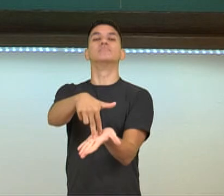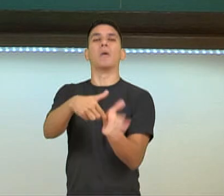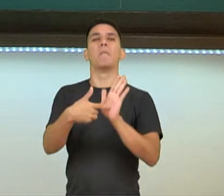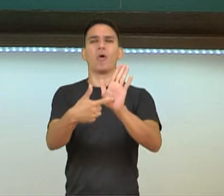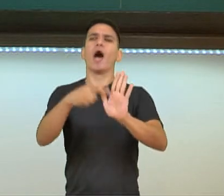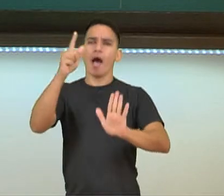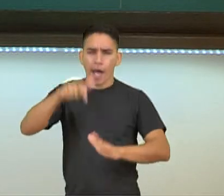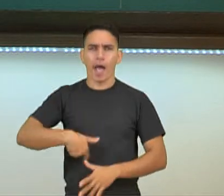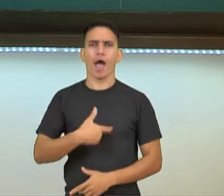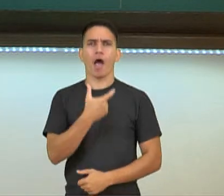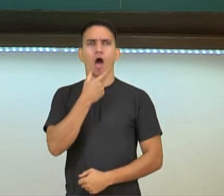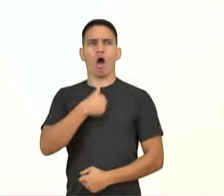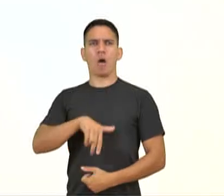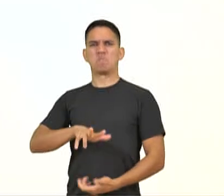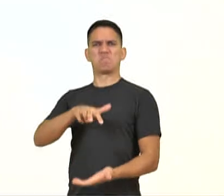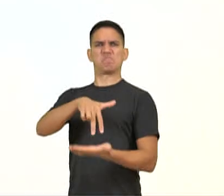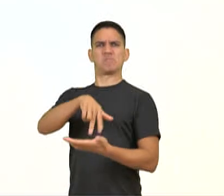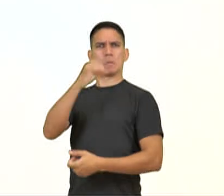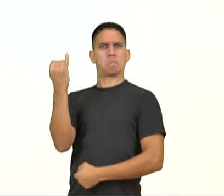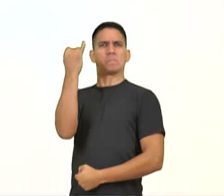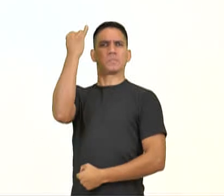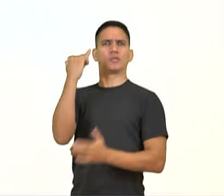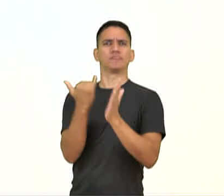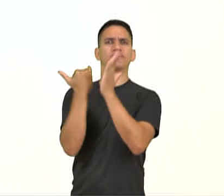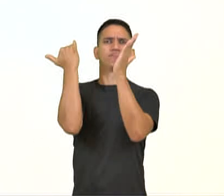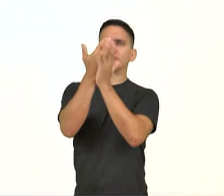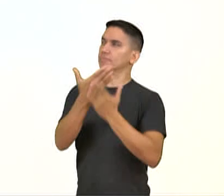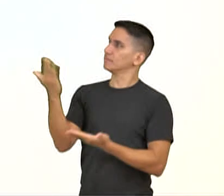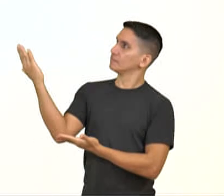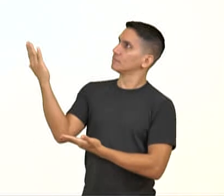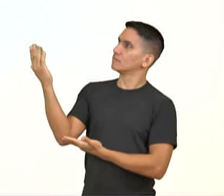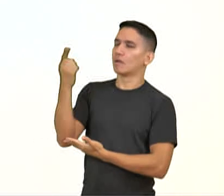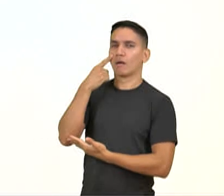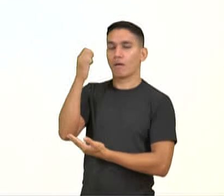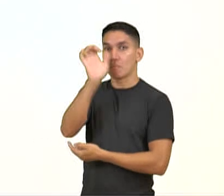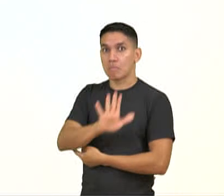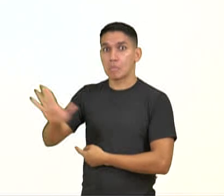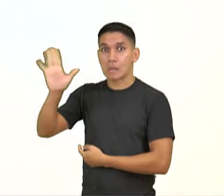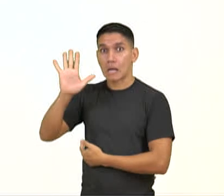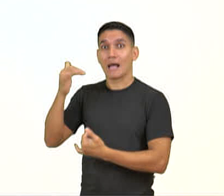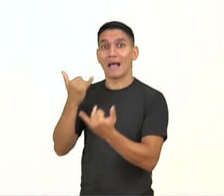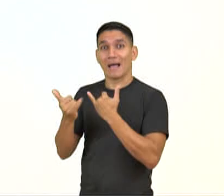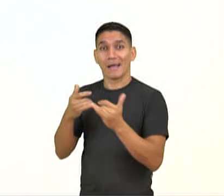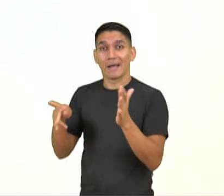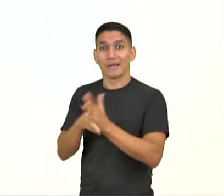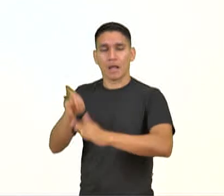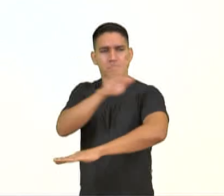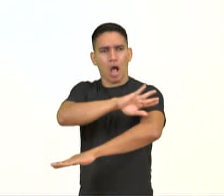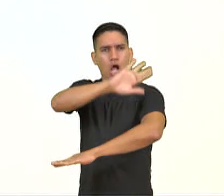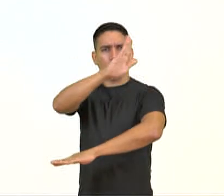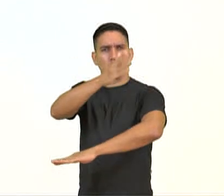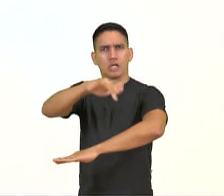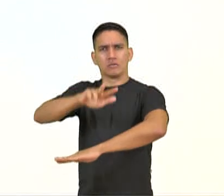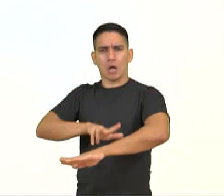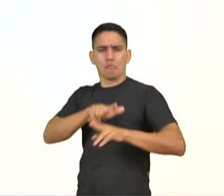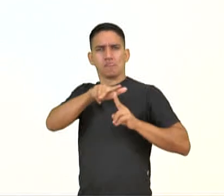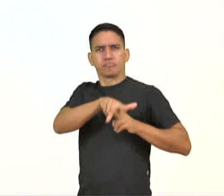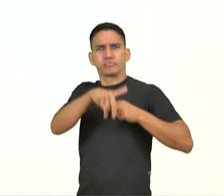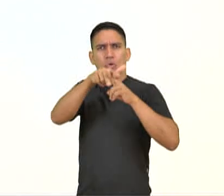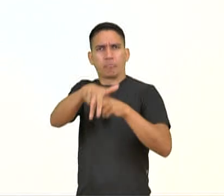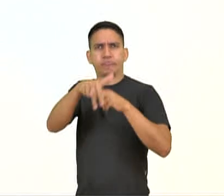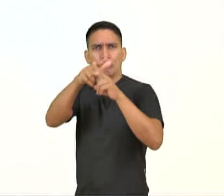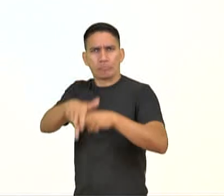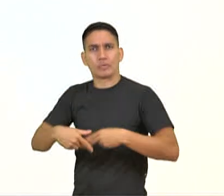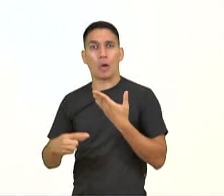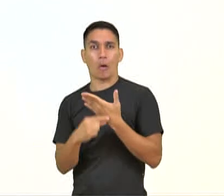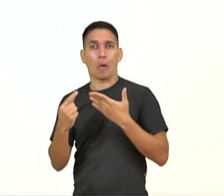homem. Olha só esse quadro aqui que se chama Napoleão atravessando os Alpes. Ele vai ser do pintor preferido